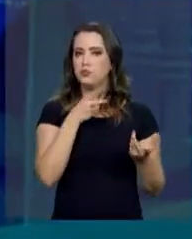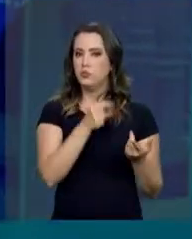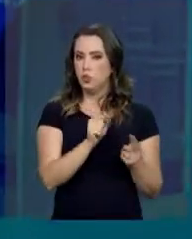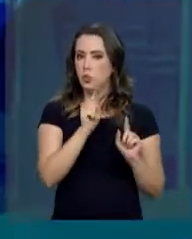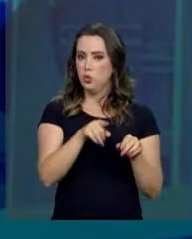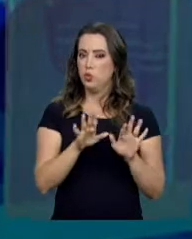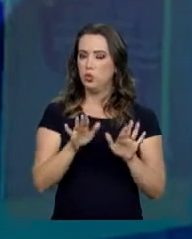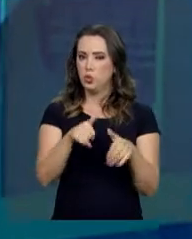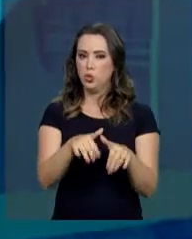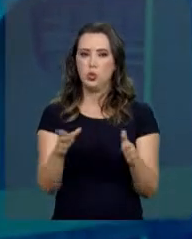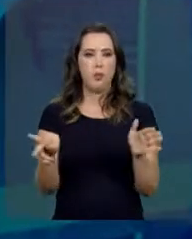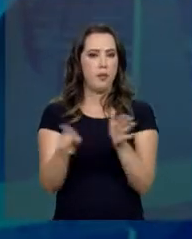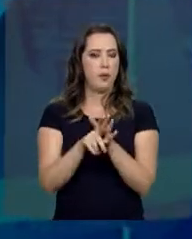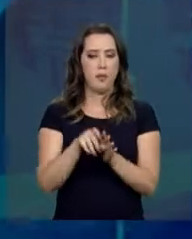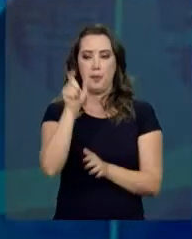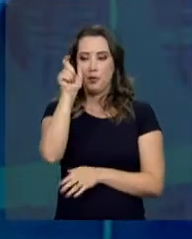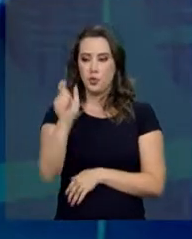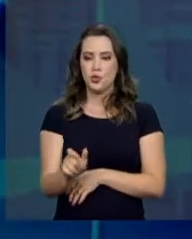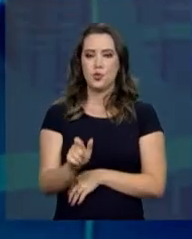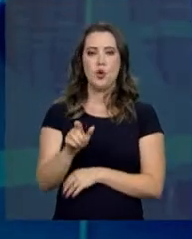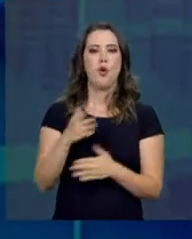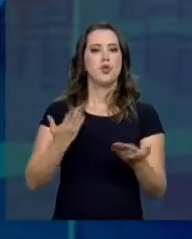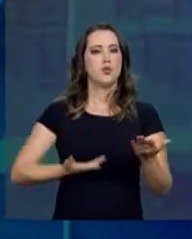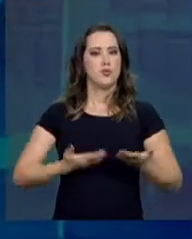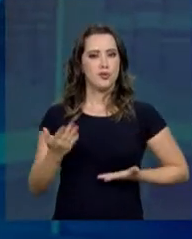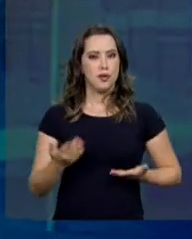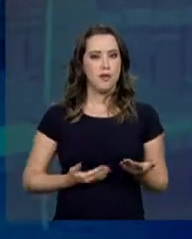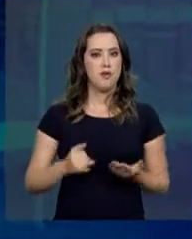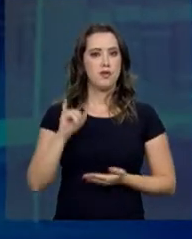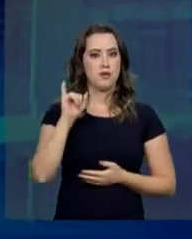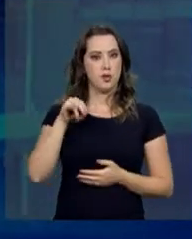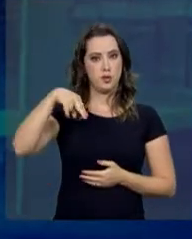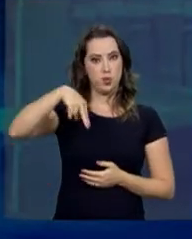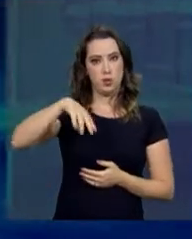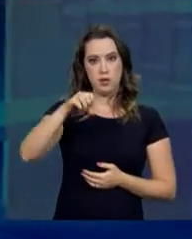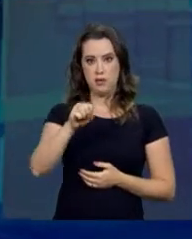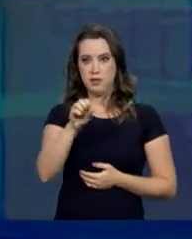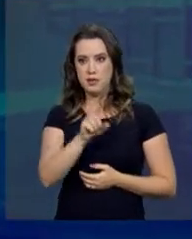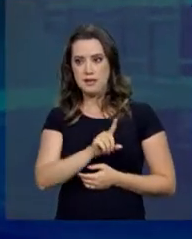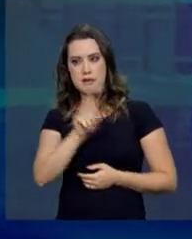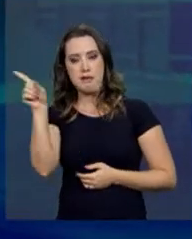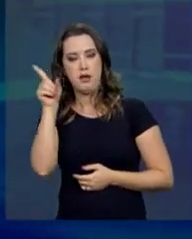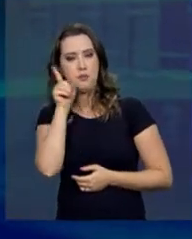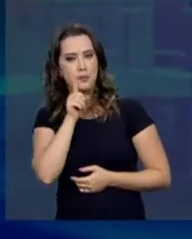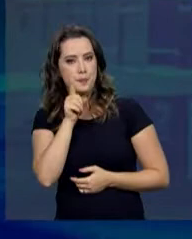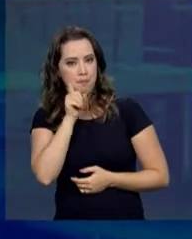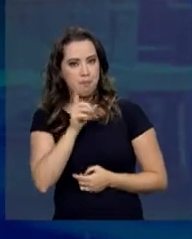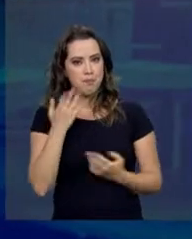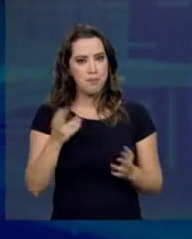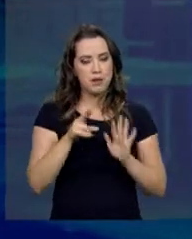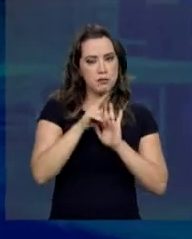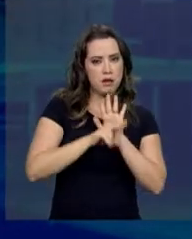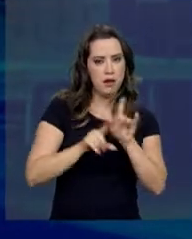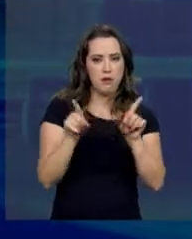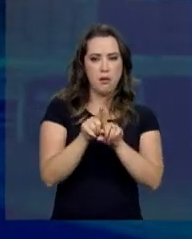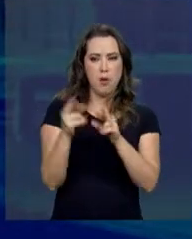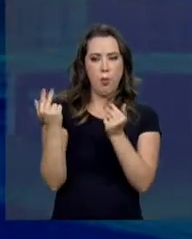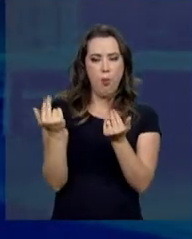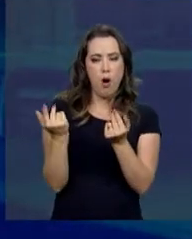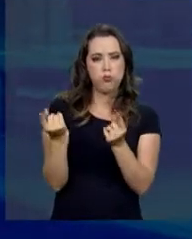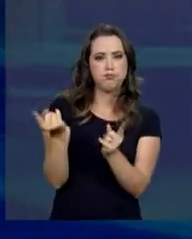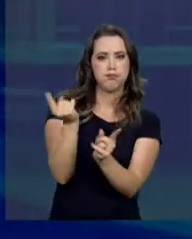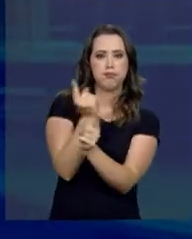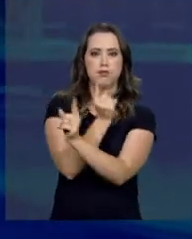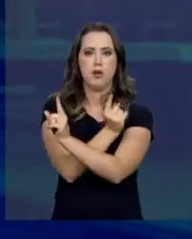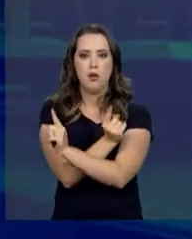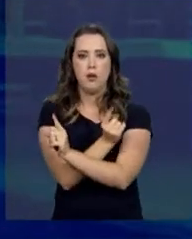pelo próprio trabalhador no serviço de previdência social dos estados unidos a regra também vale para os norte americanos que vivem